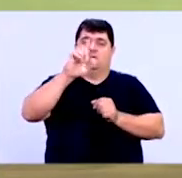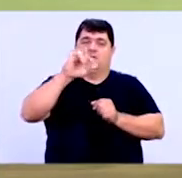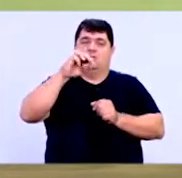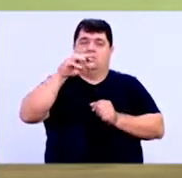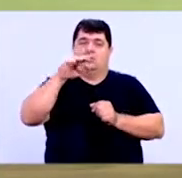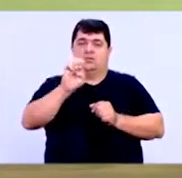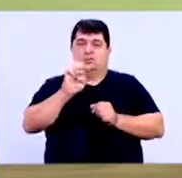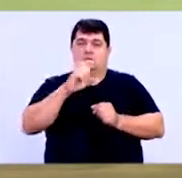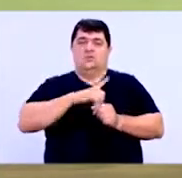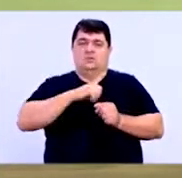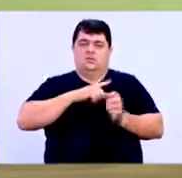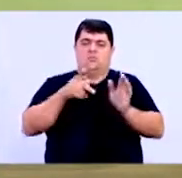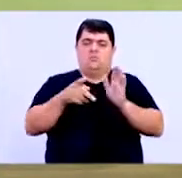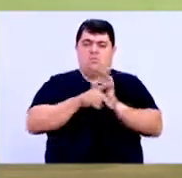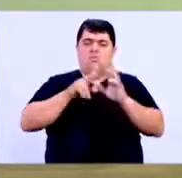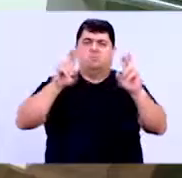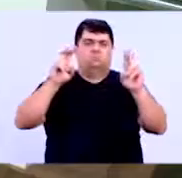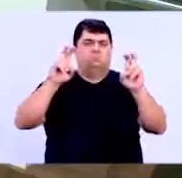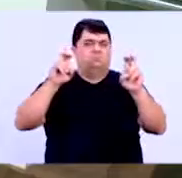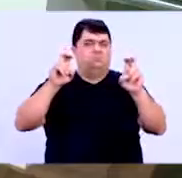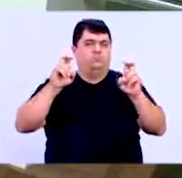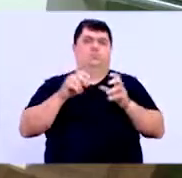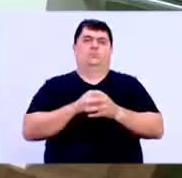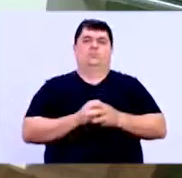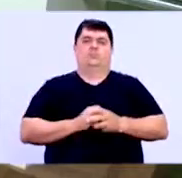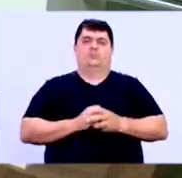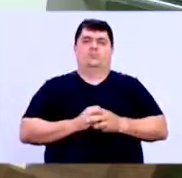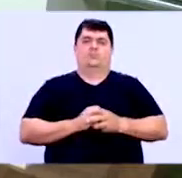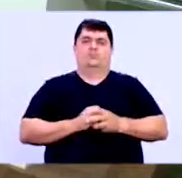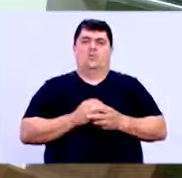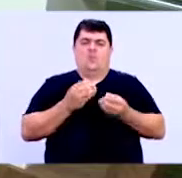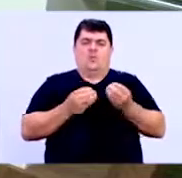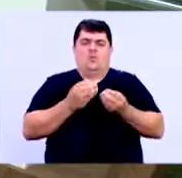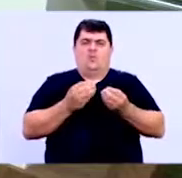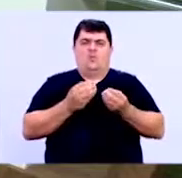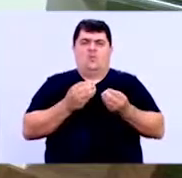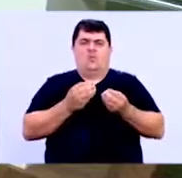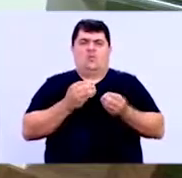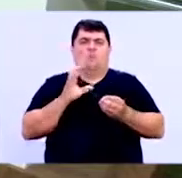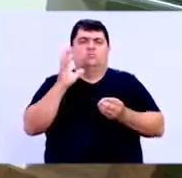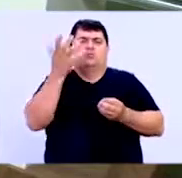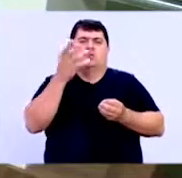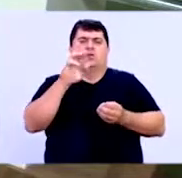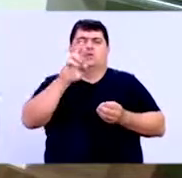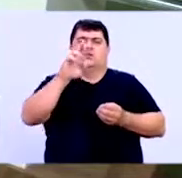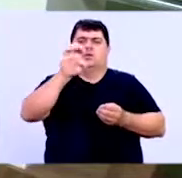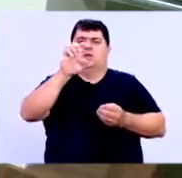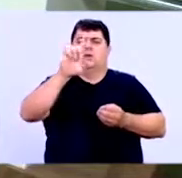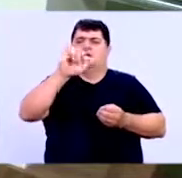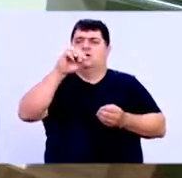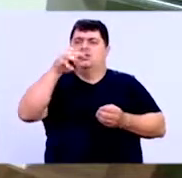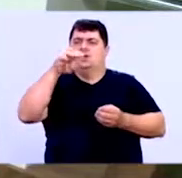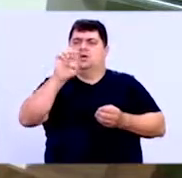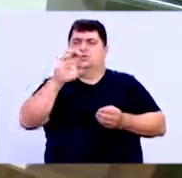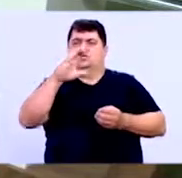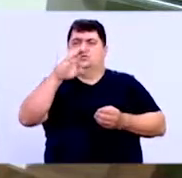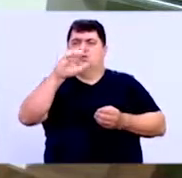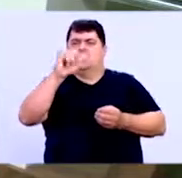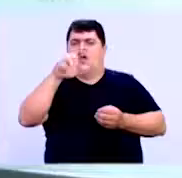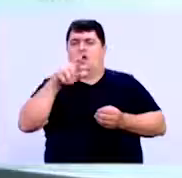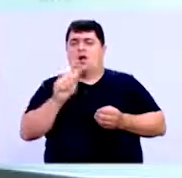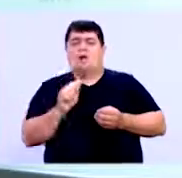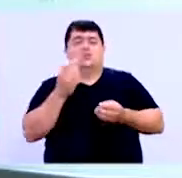tem as suas especificidades. Como é que funciona o regime de caixa, professor? Então, vamos entender melhor como que funciona o regime de